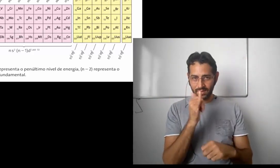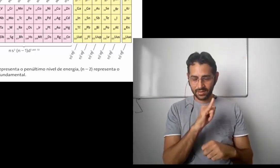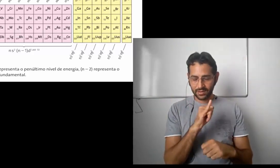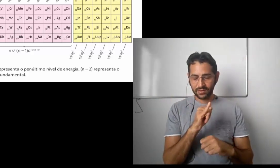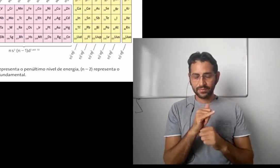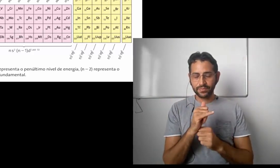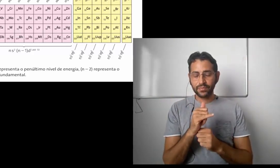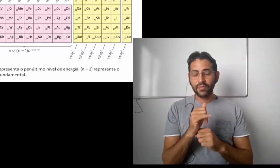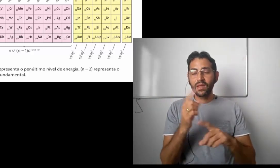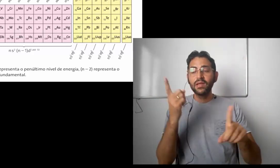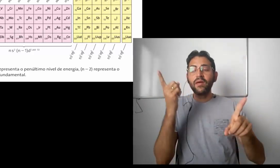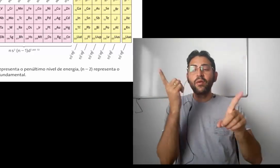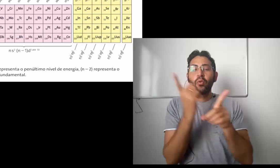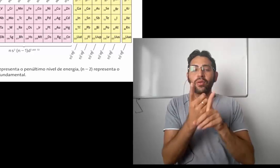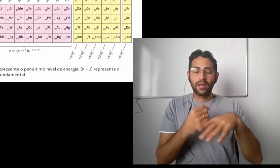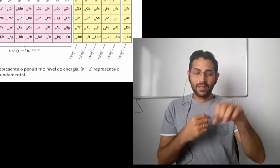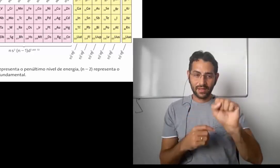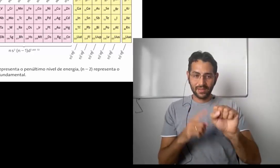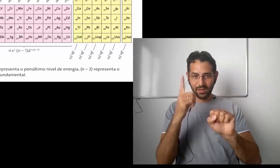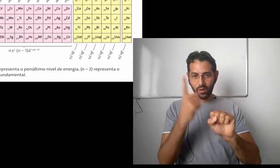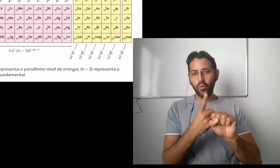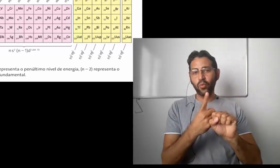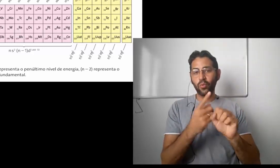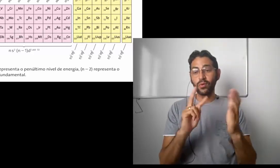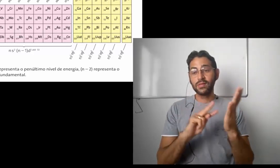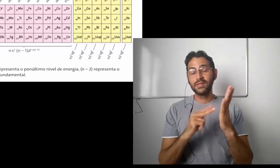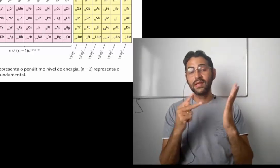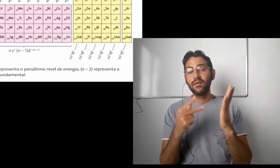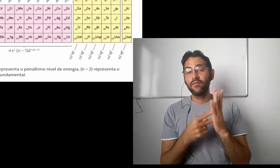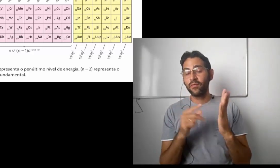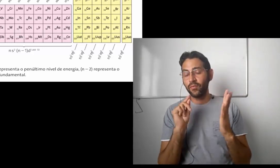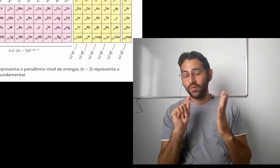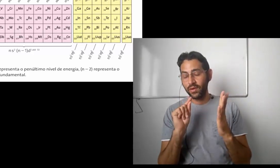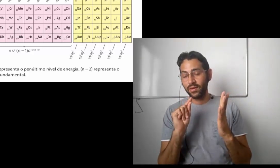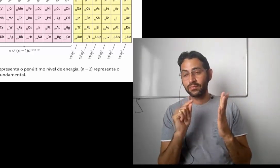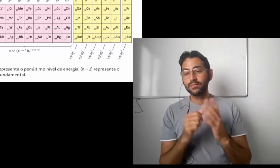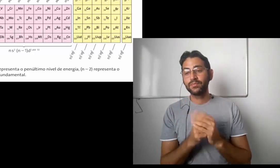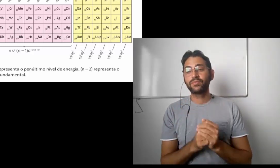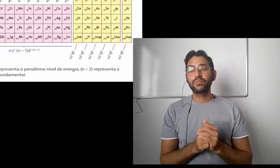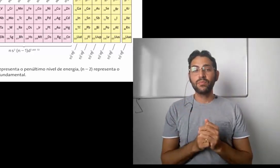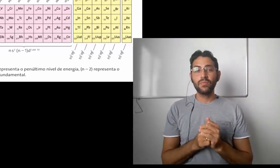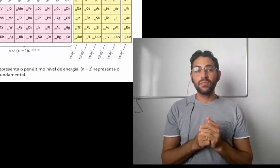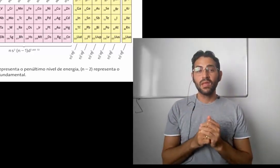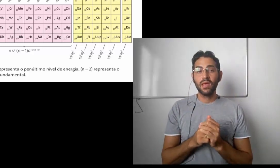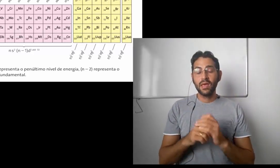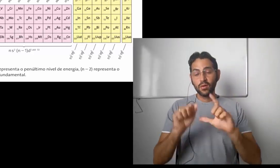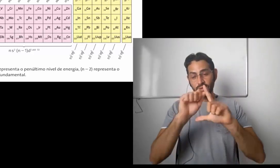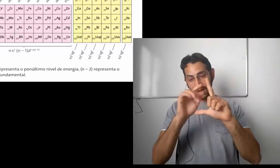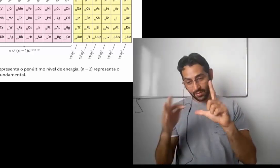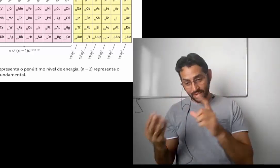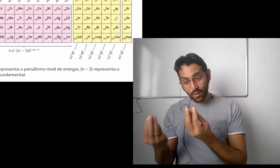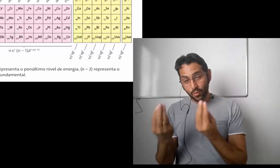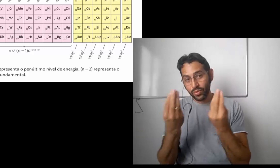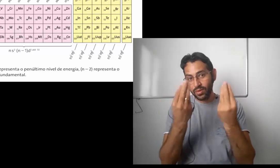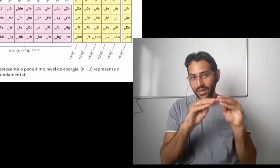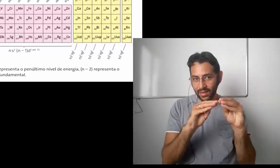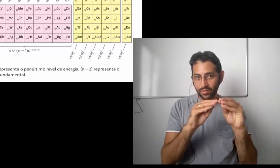é o S1, a gente já sabe que ele está naquela primeira família, naquela primeira coluna. Se o último for